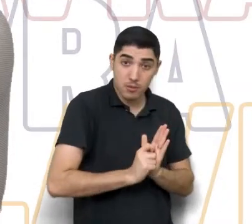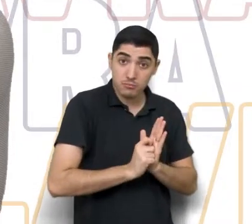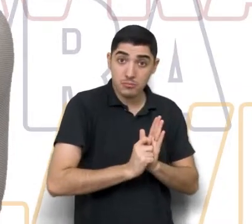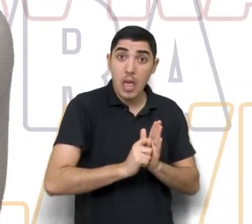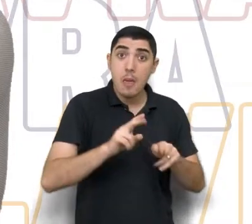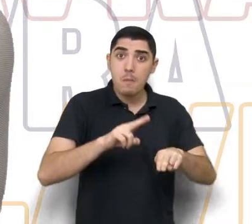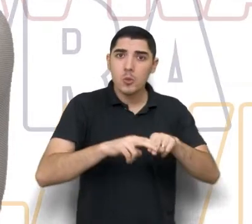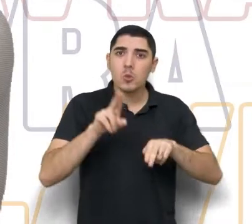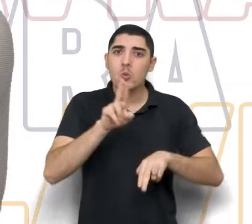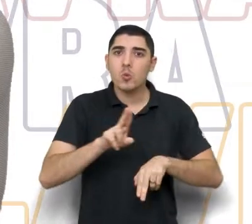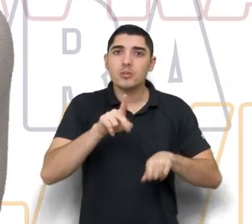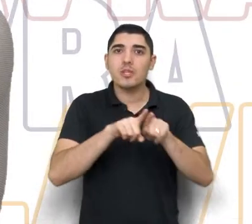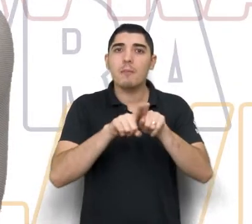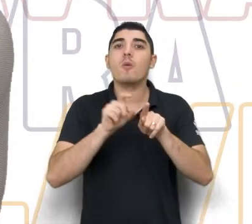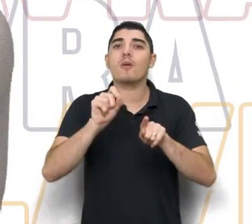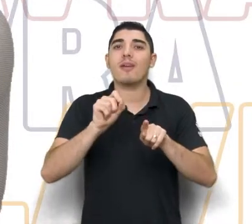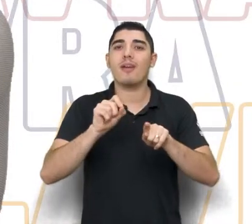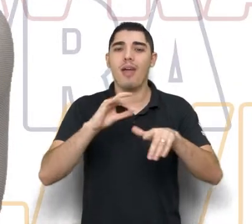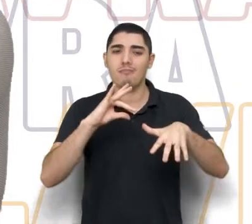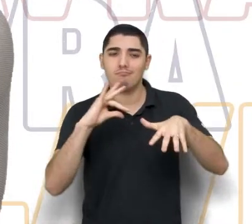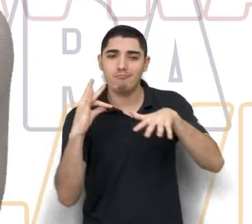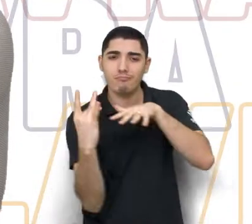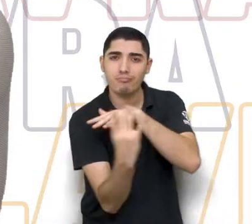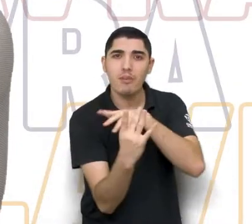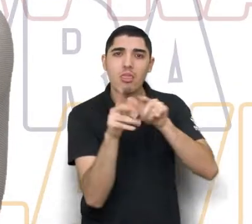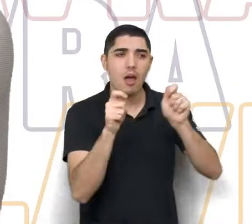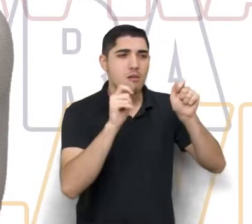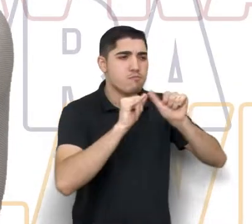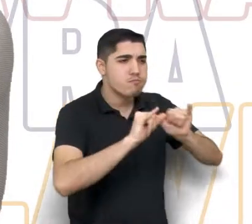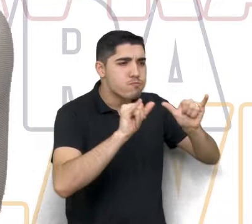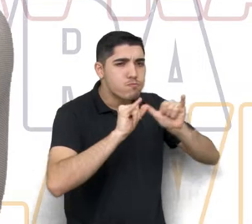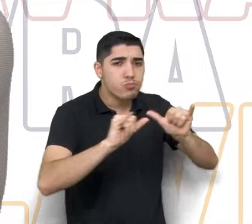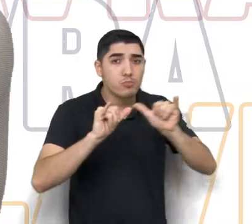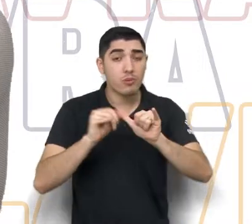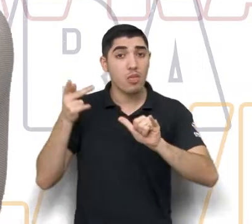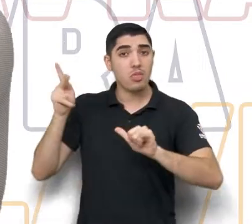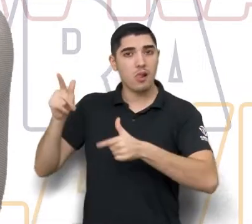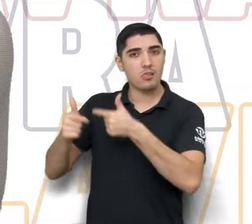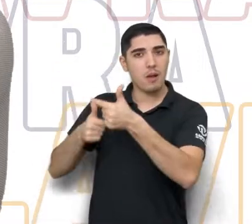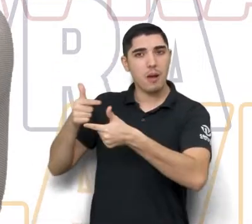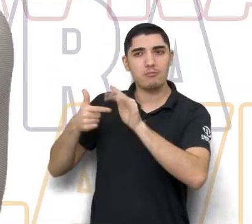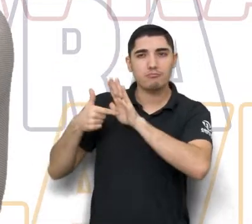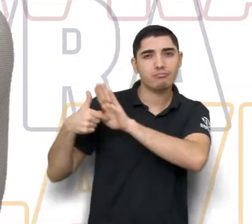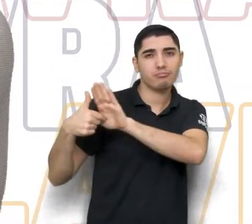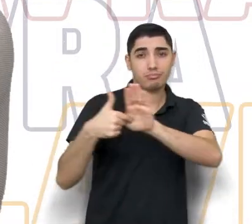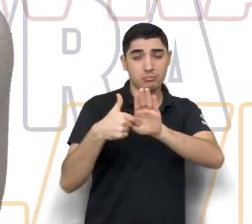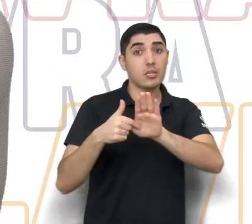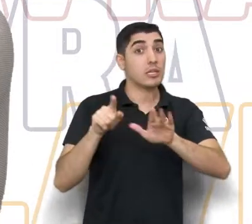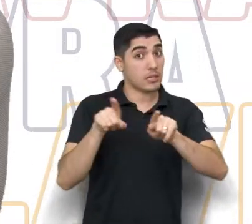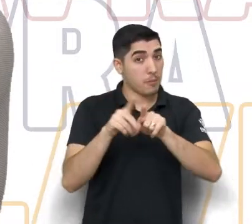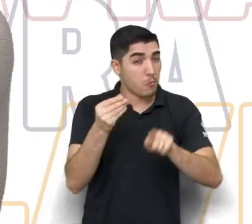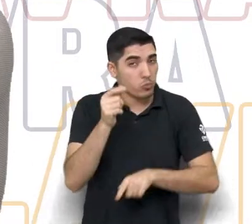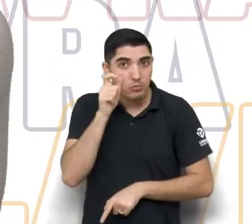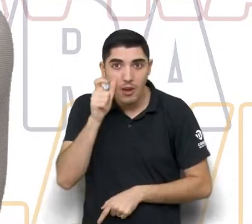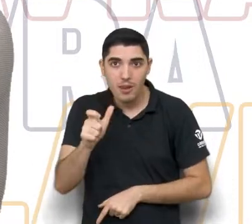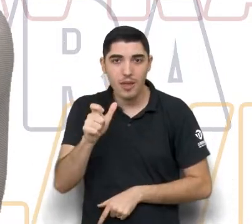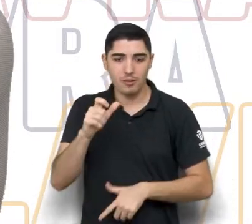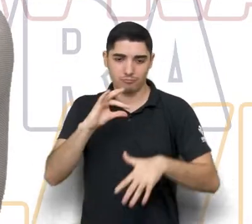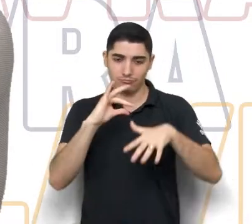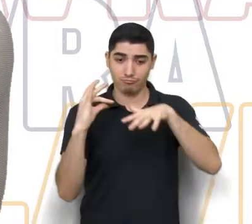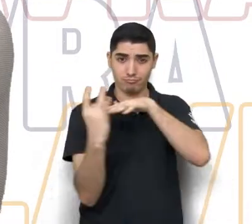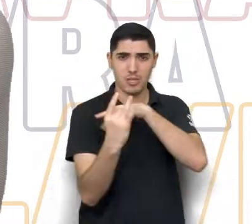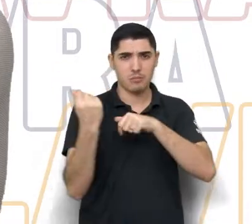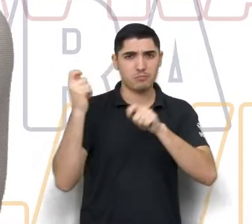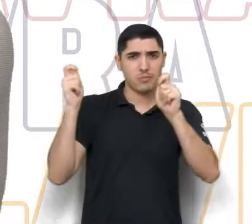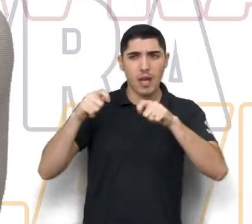meios teledigitais para a divulgação dos seus trabalhos, né? Aliás, é um meio bastante interessante para a